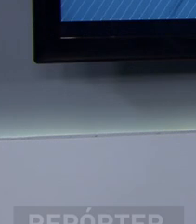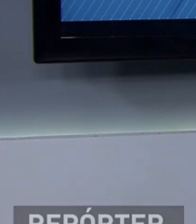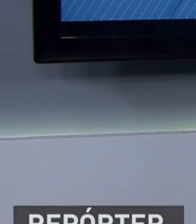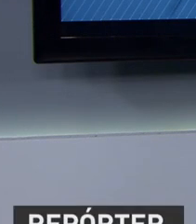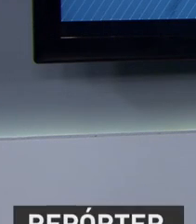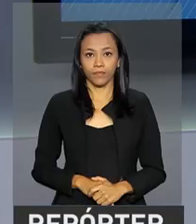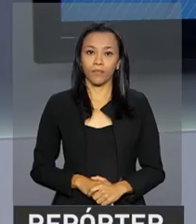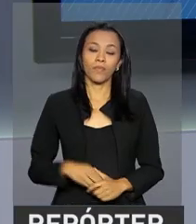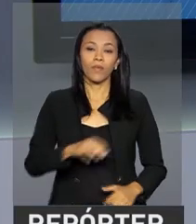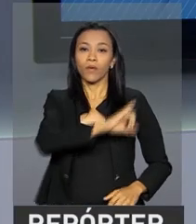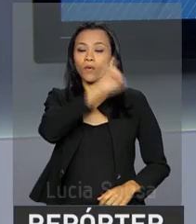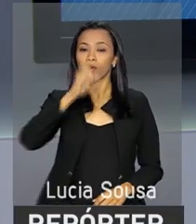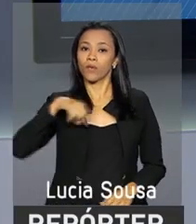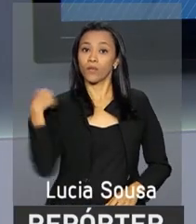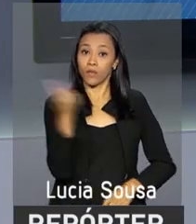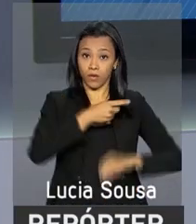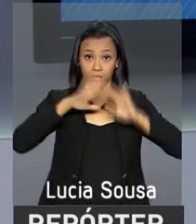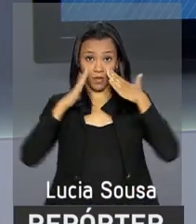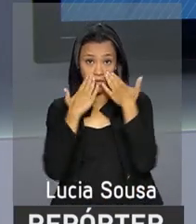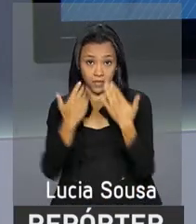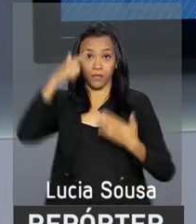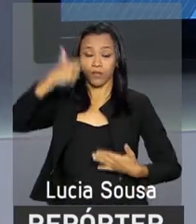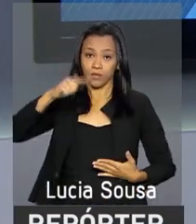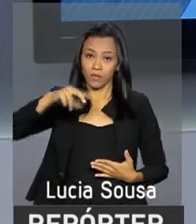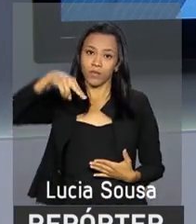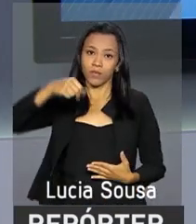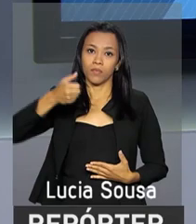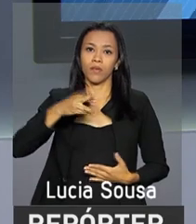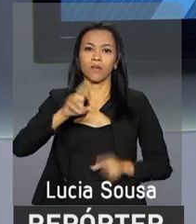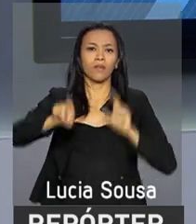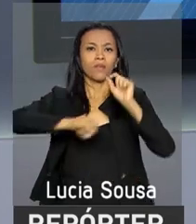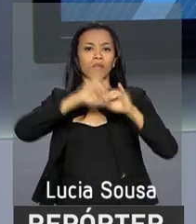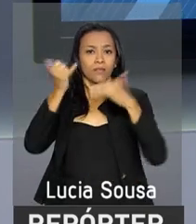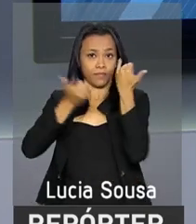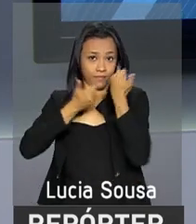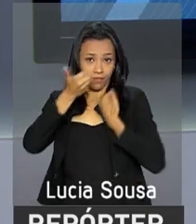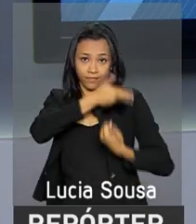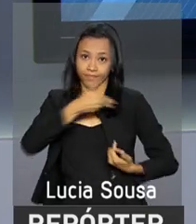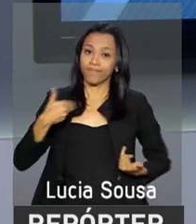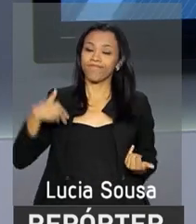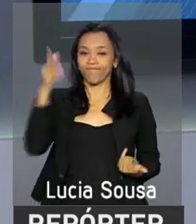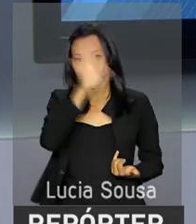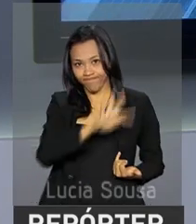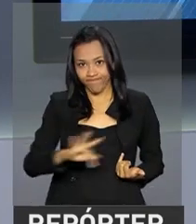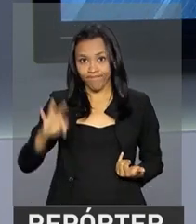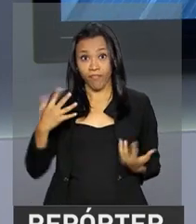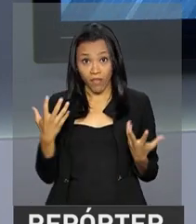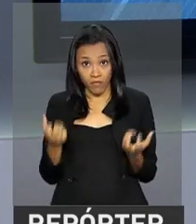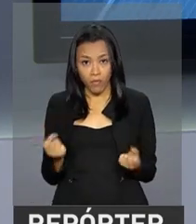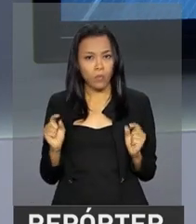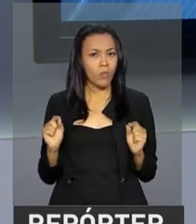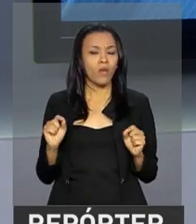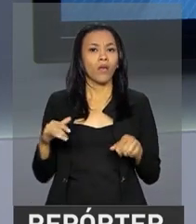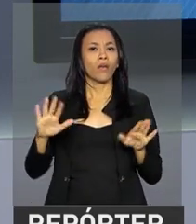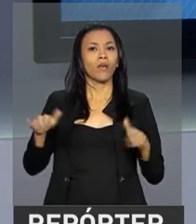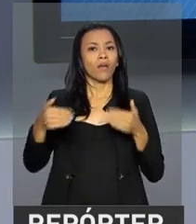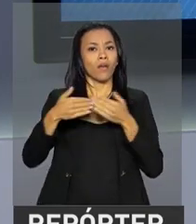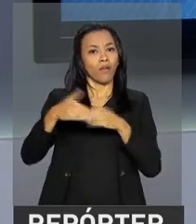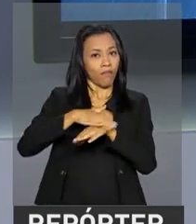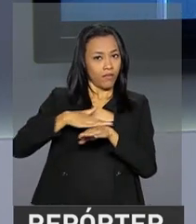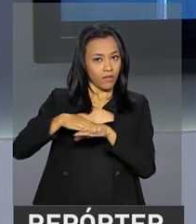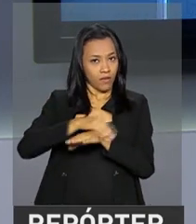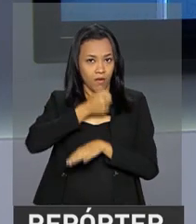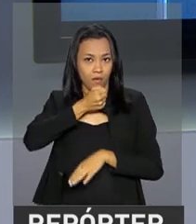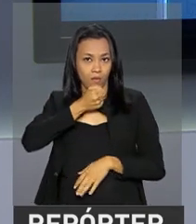o la no ar mais uma edição do repórter nbr com as notícias do governo federal e vamos conversar com o repórter paulo la